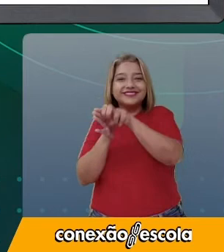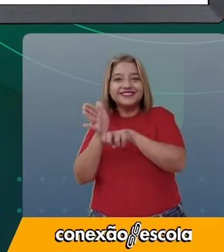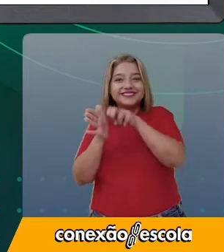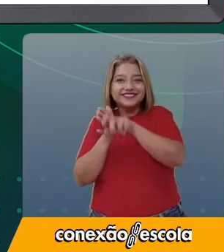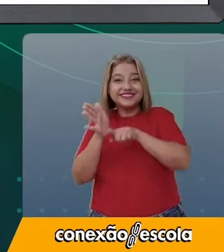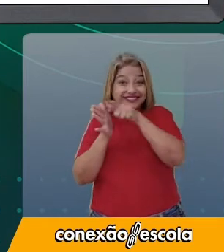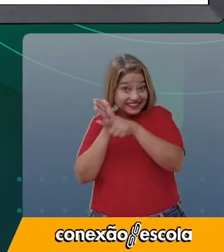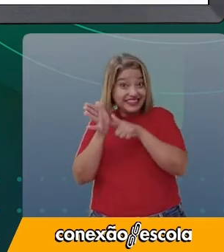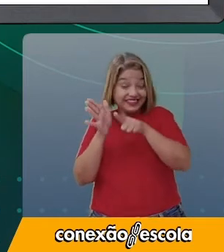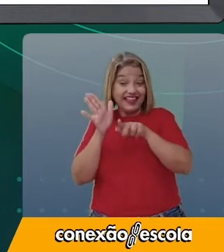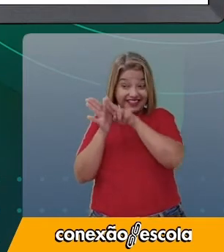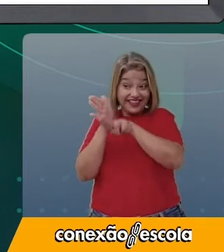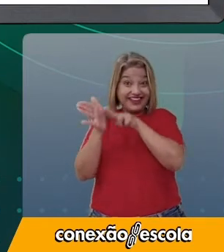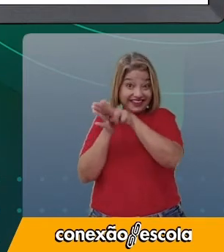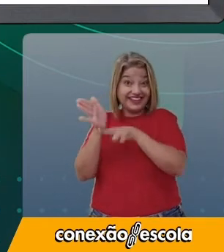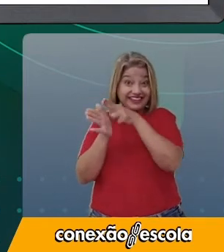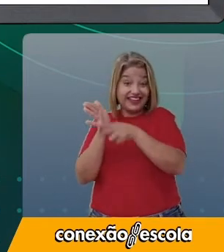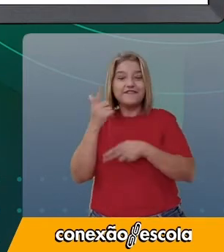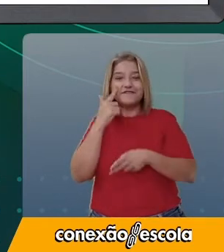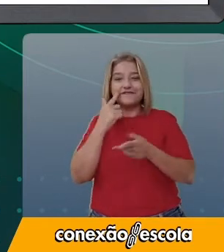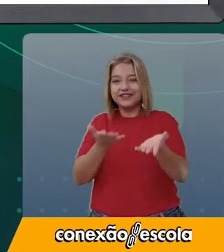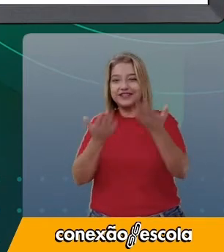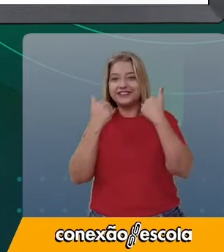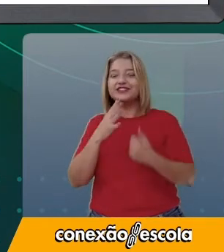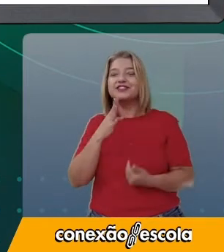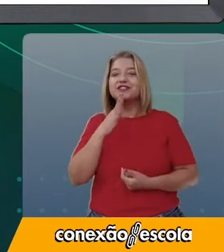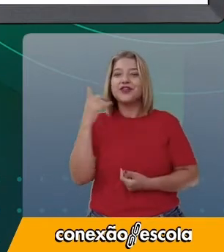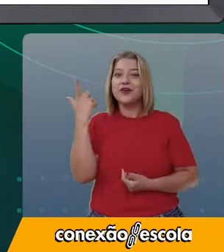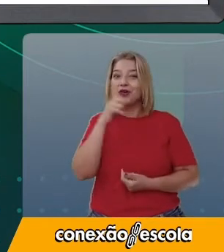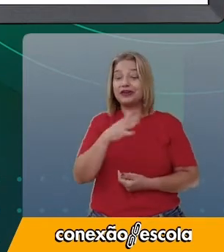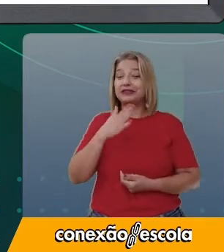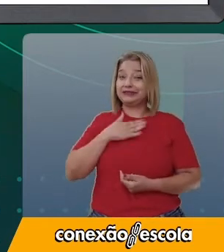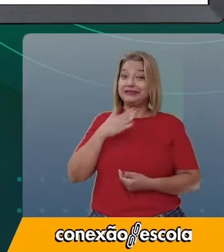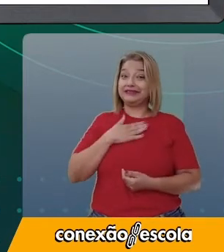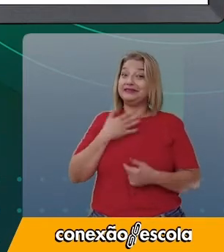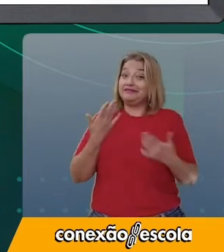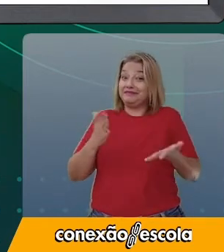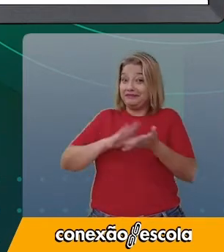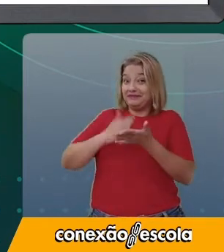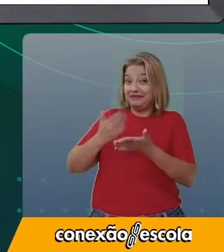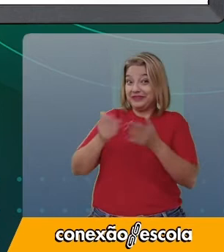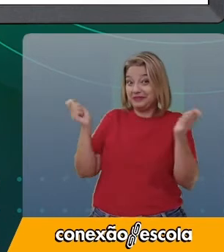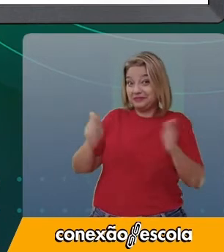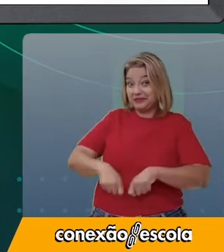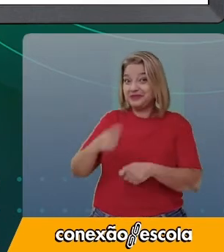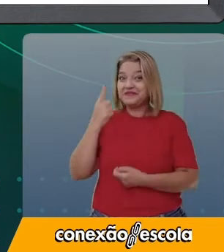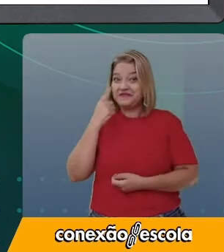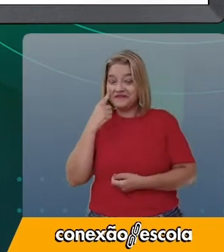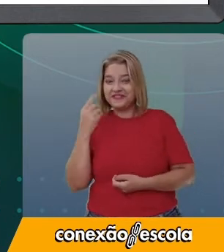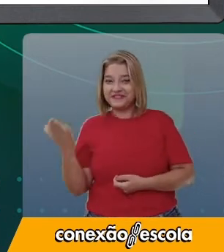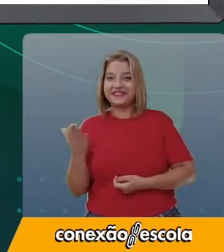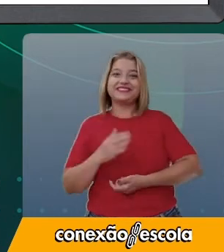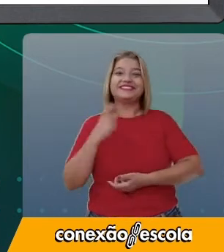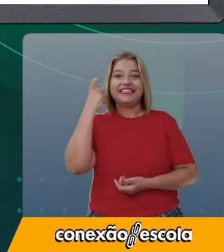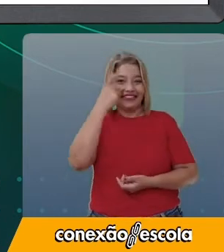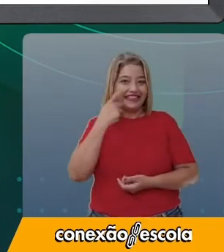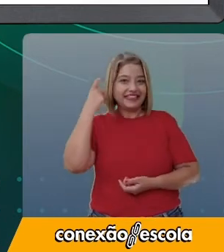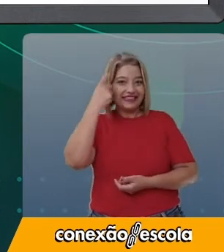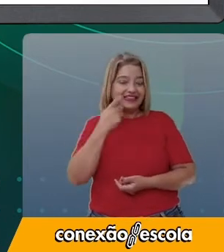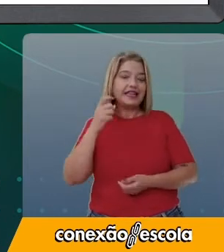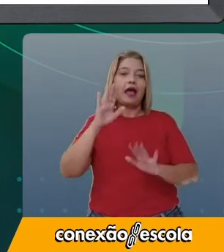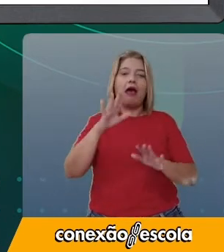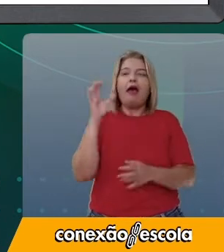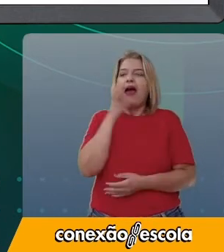ferro. Será que a gente vai dar conta? Vamos ver se a Débora consegue me acompanhar? Vamos tentar. A gente não vai